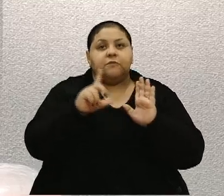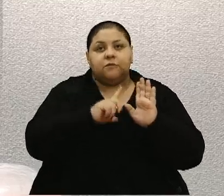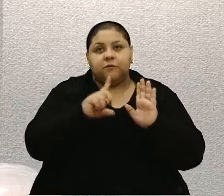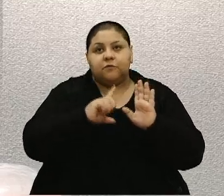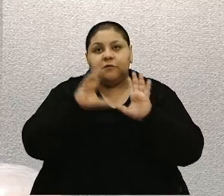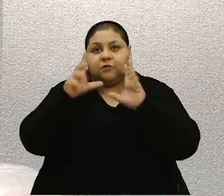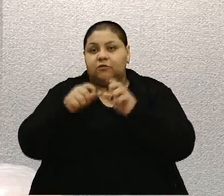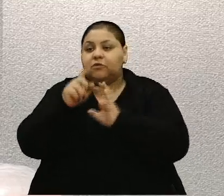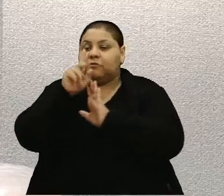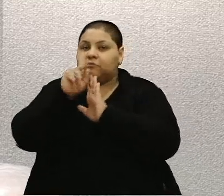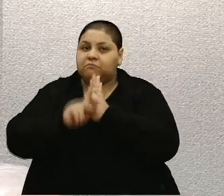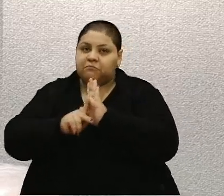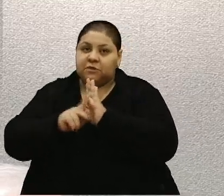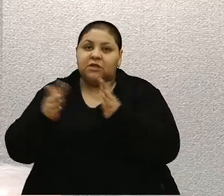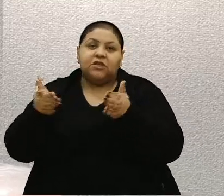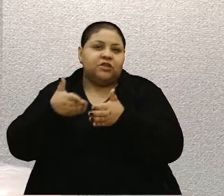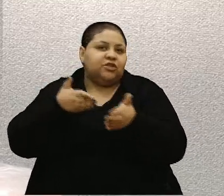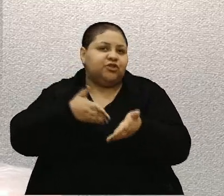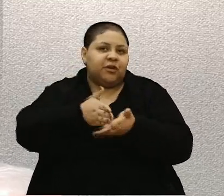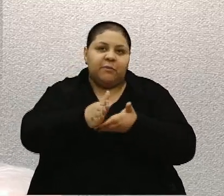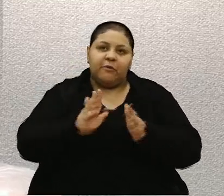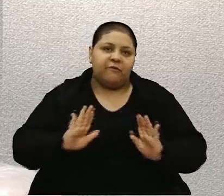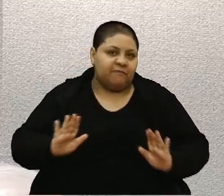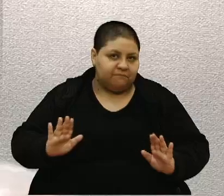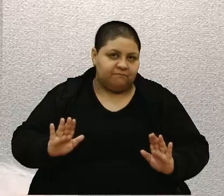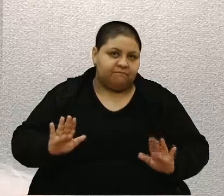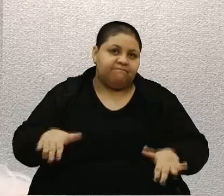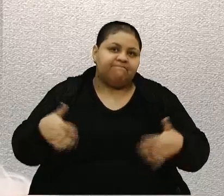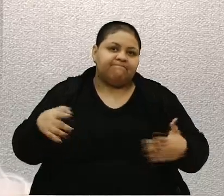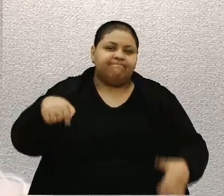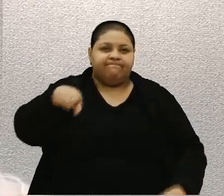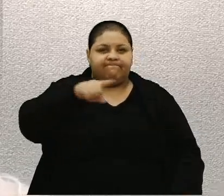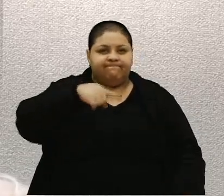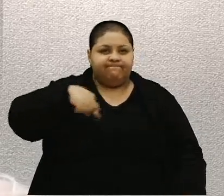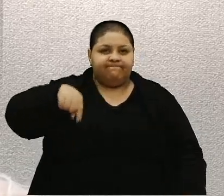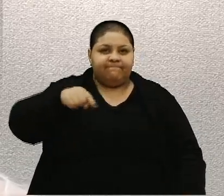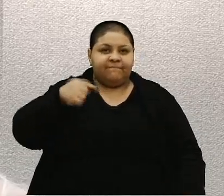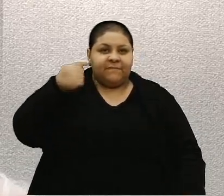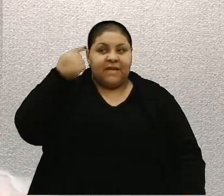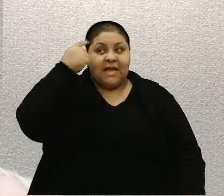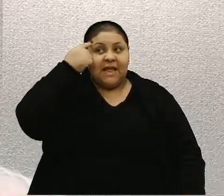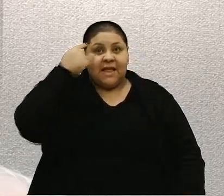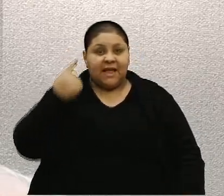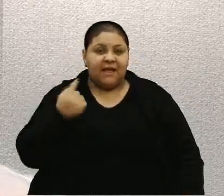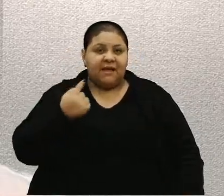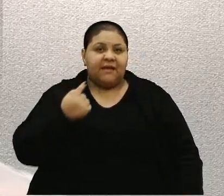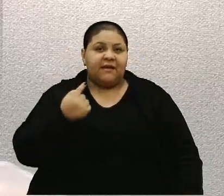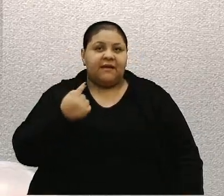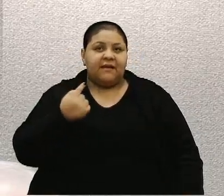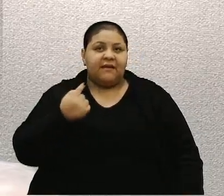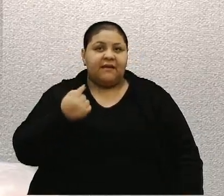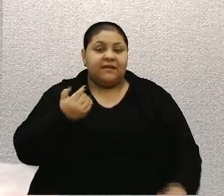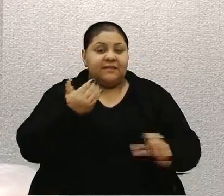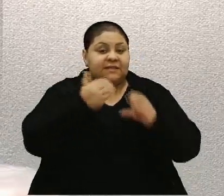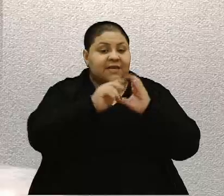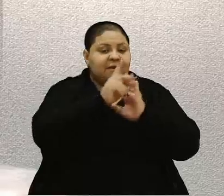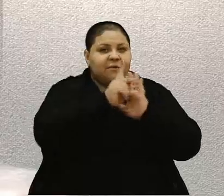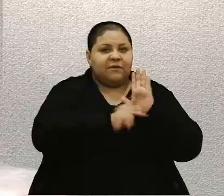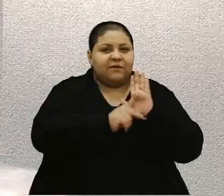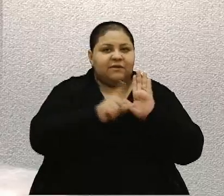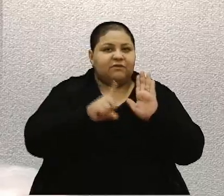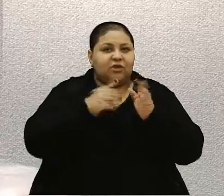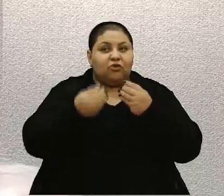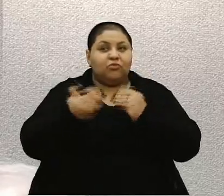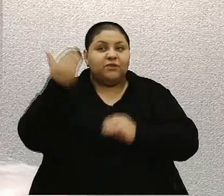quantos já foram aprovados né então nós A ideia é se encaminhar projetos mas não temos como saber